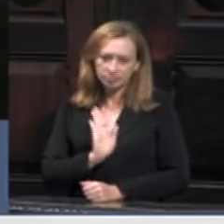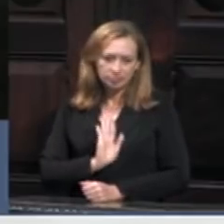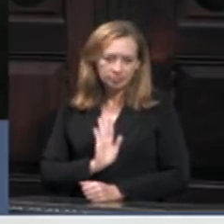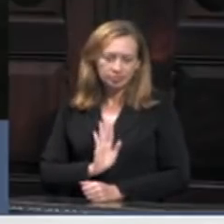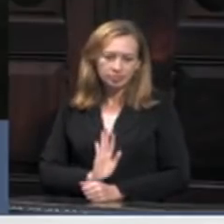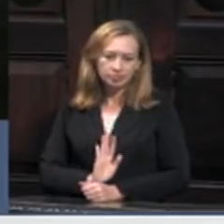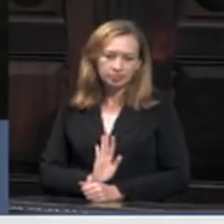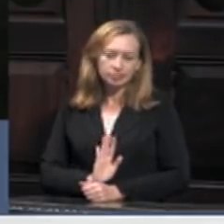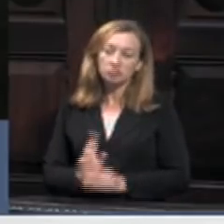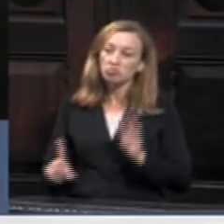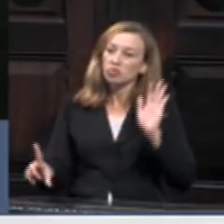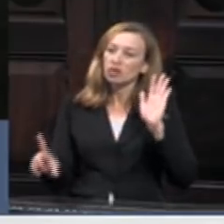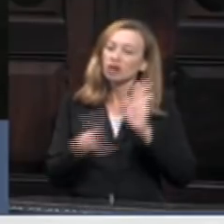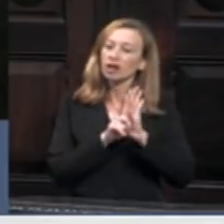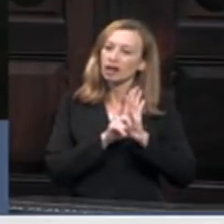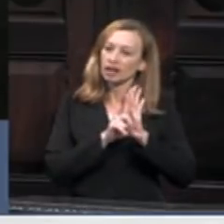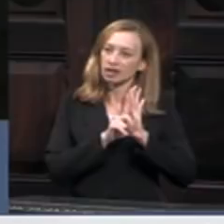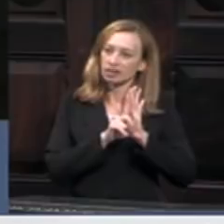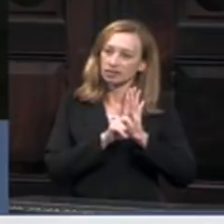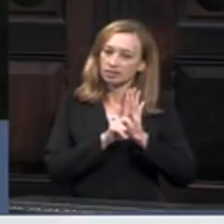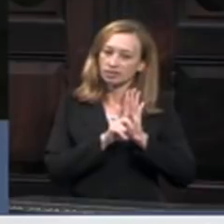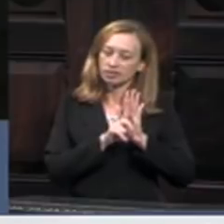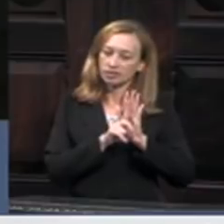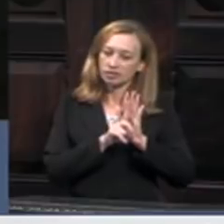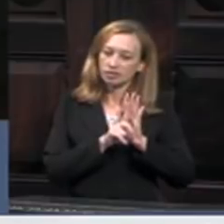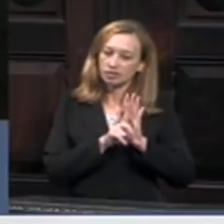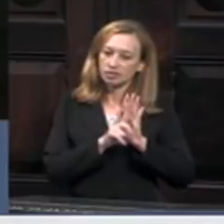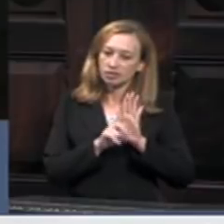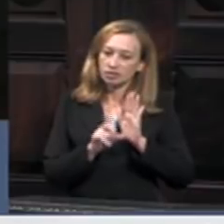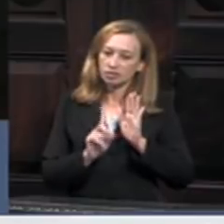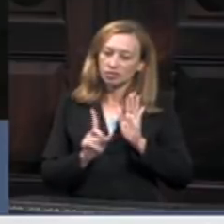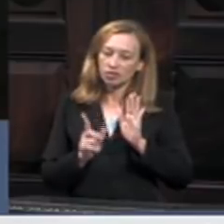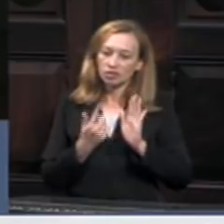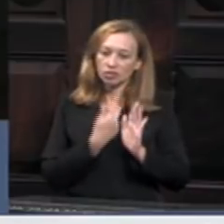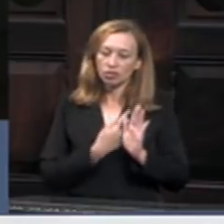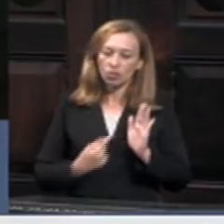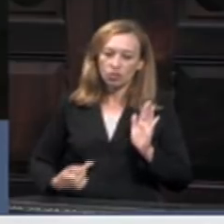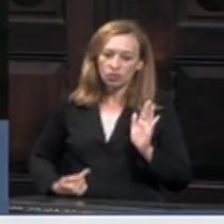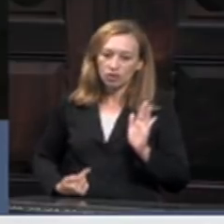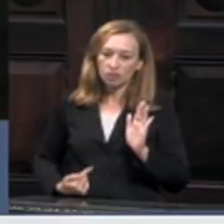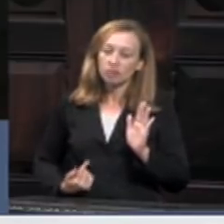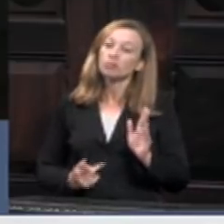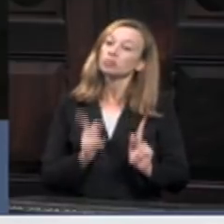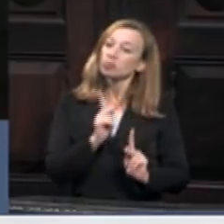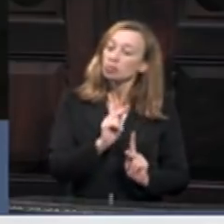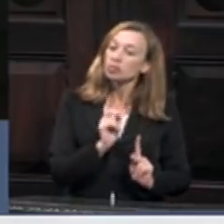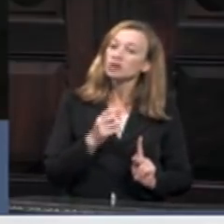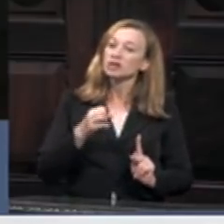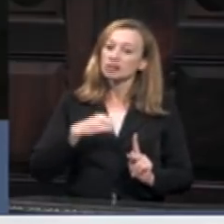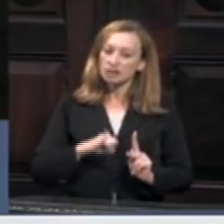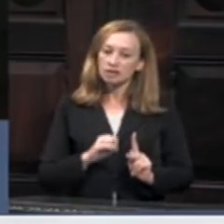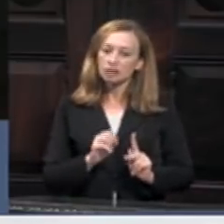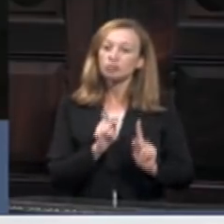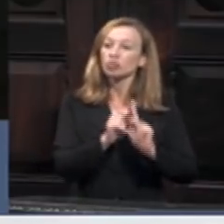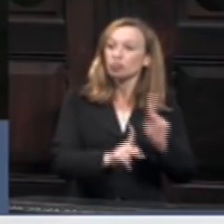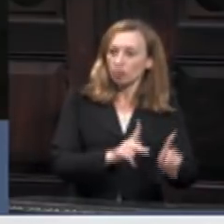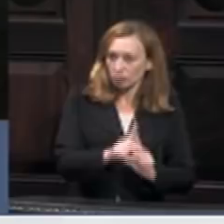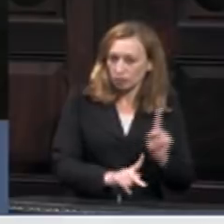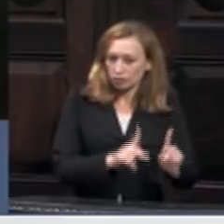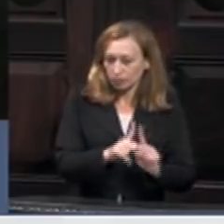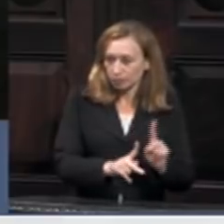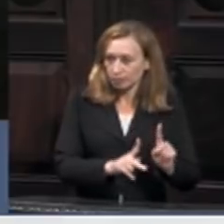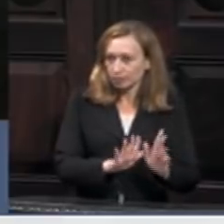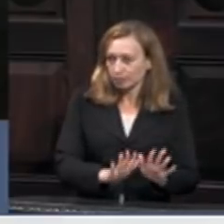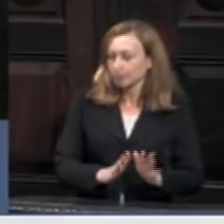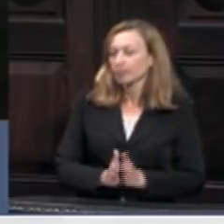uma lei orçamentária, não é para o governo, não, para a população que precisa dela,